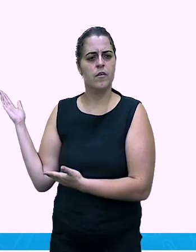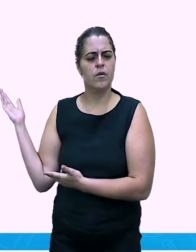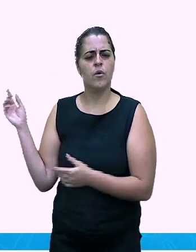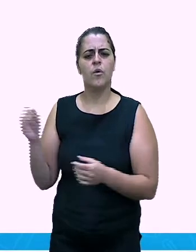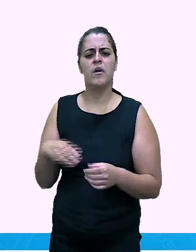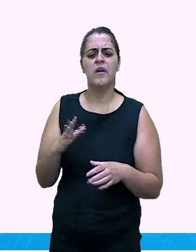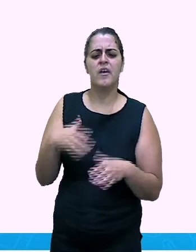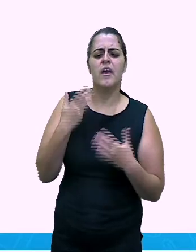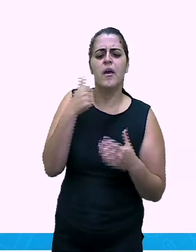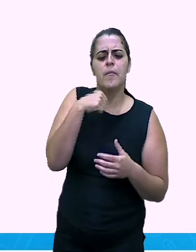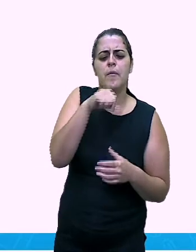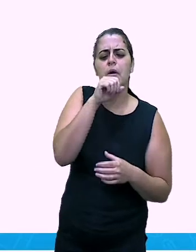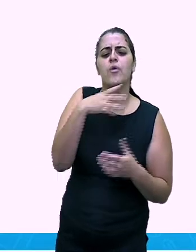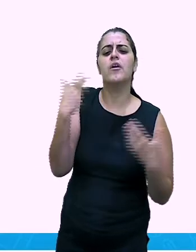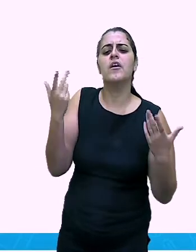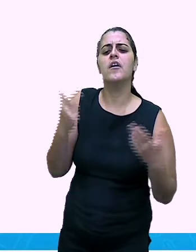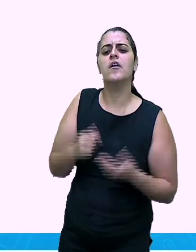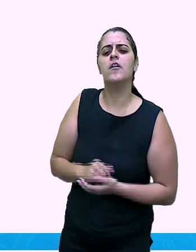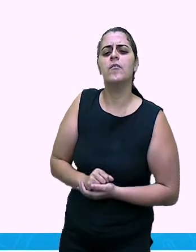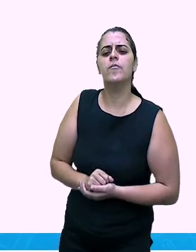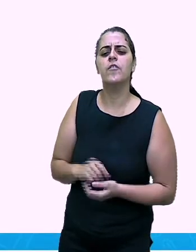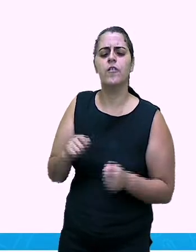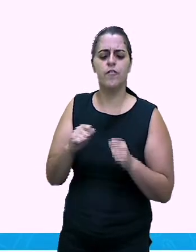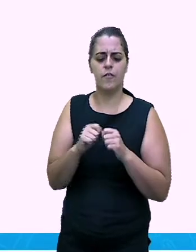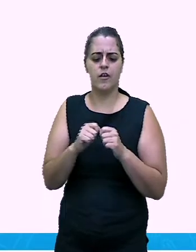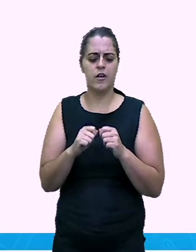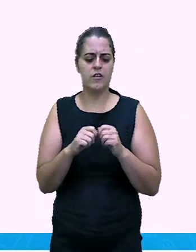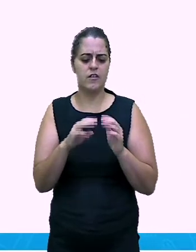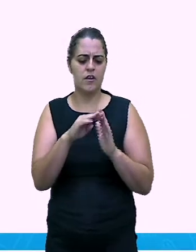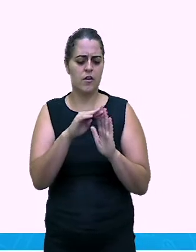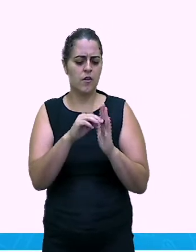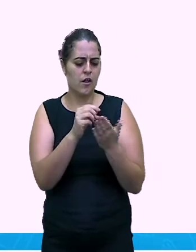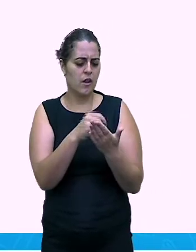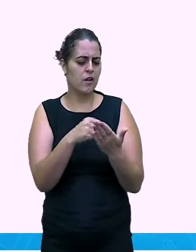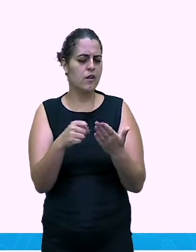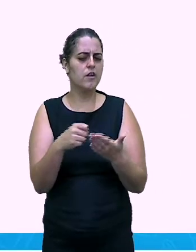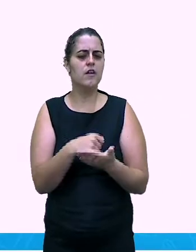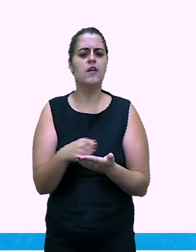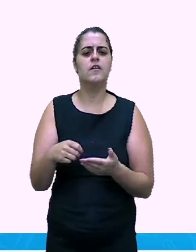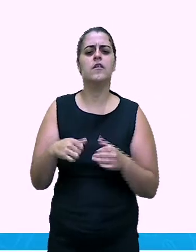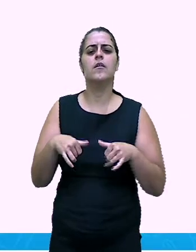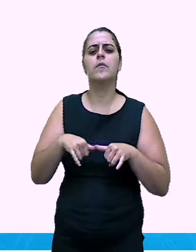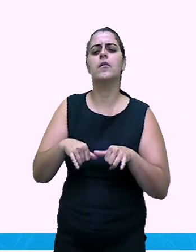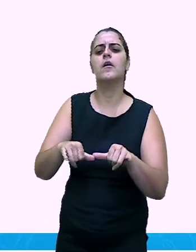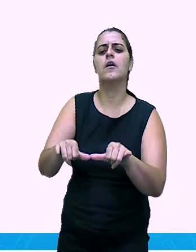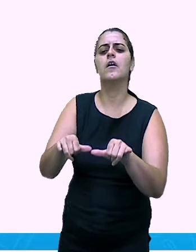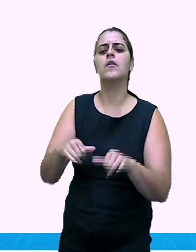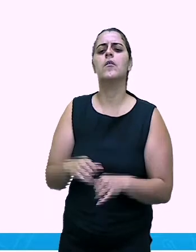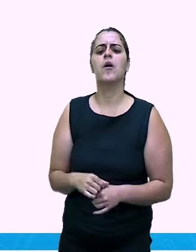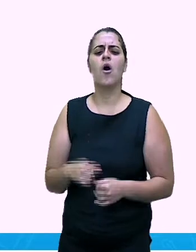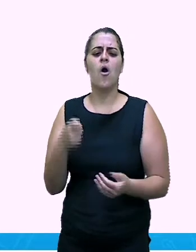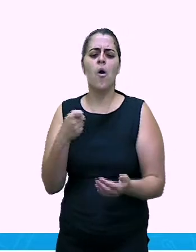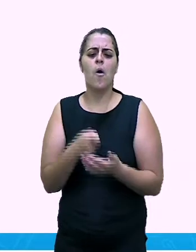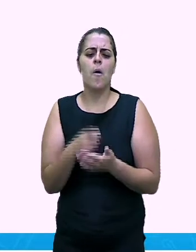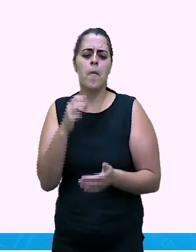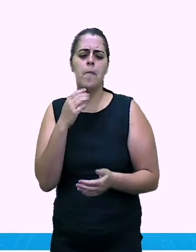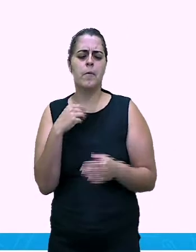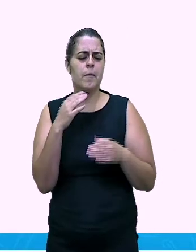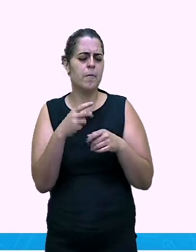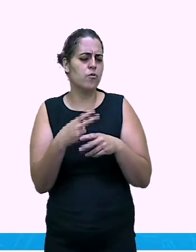Que isso, mãe? Estou fazendo a lista do supermercado. Compra bala